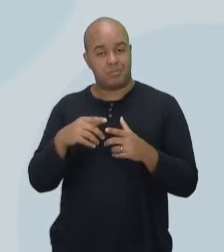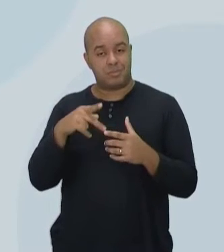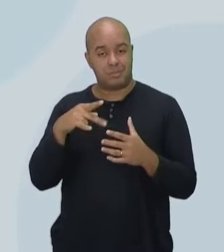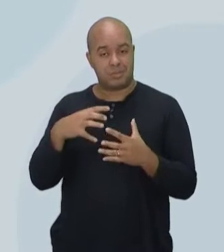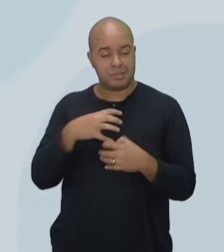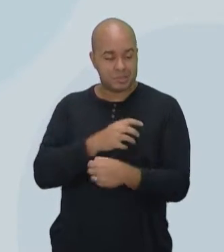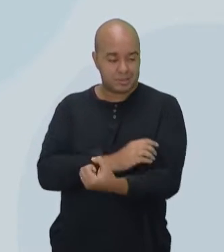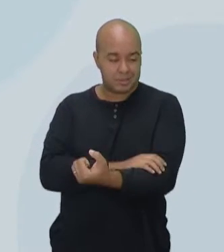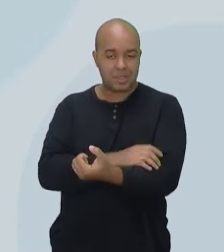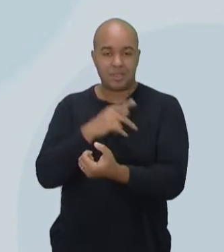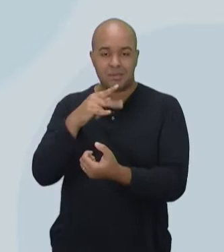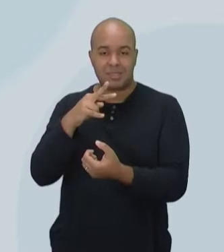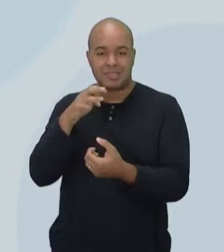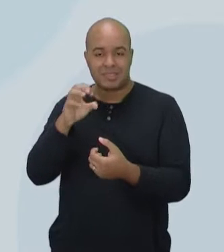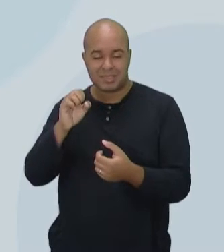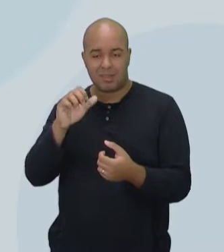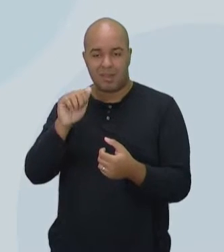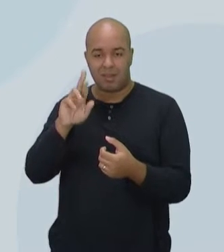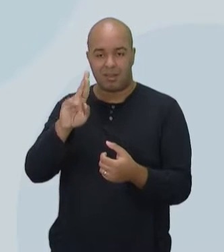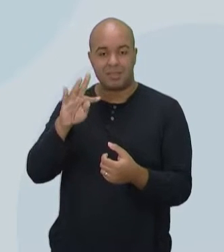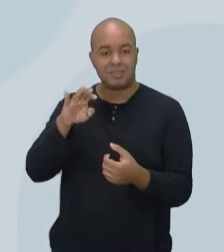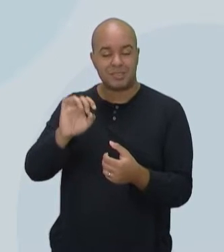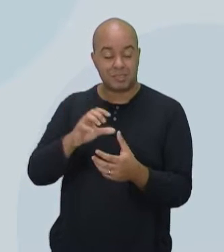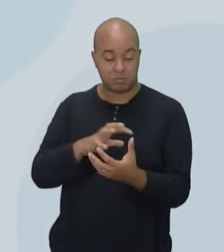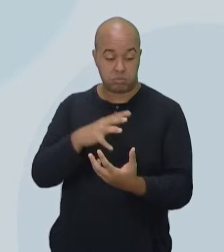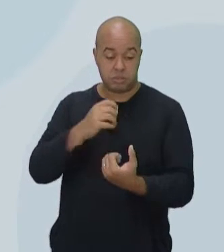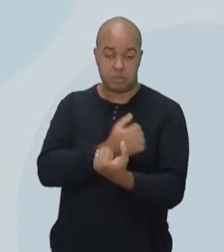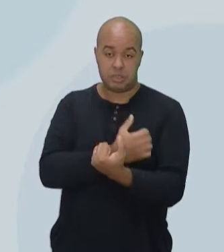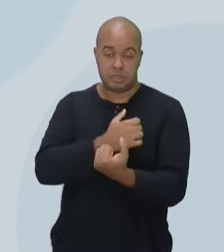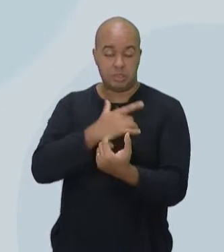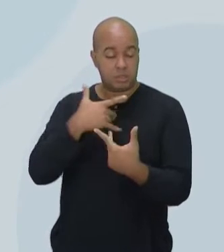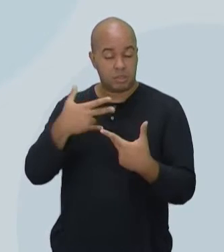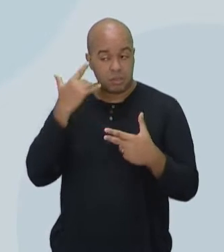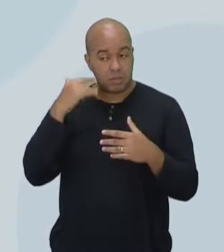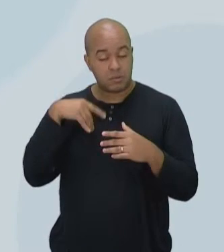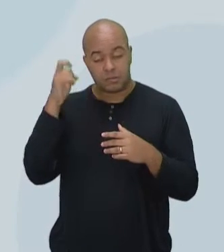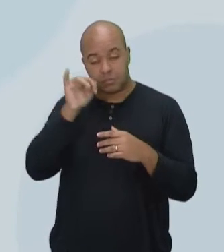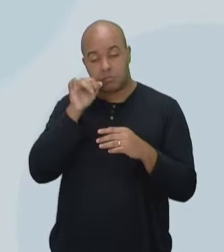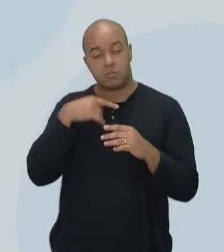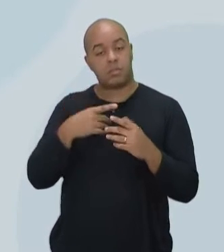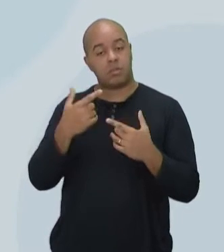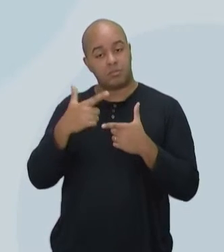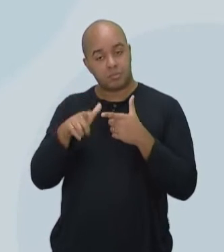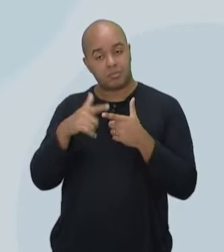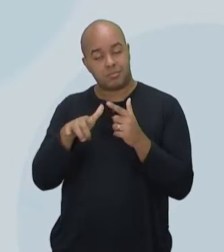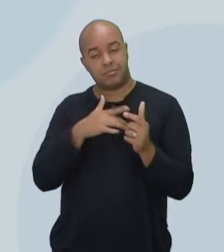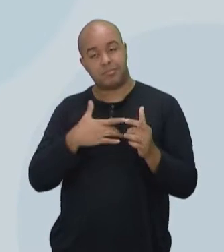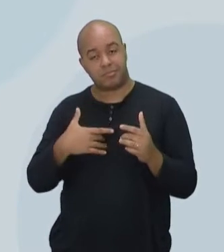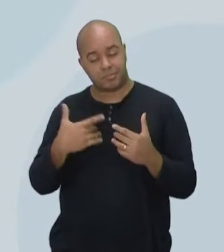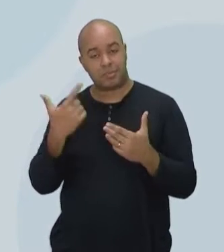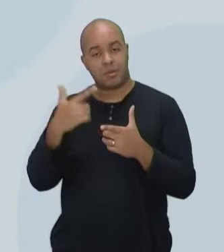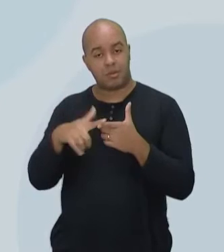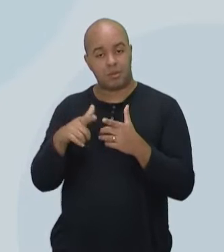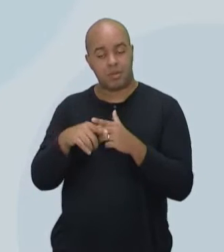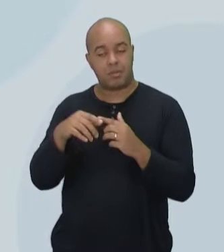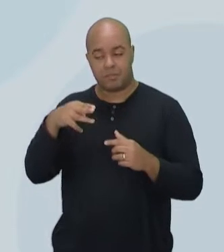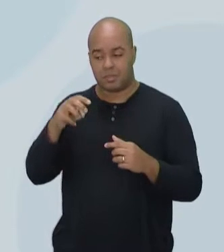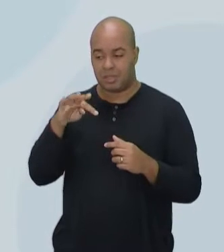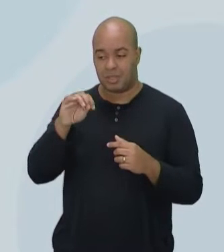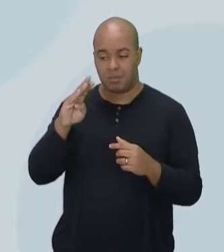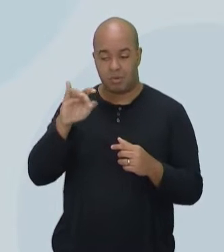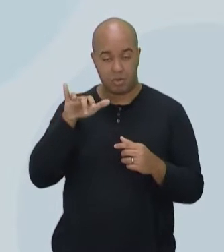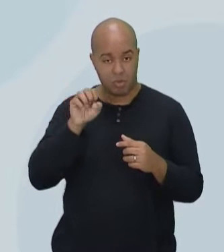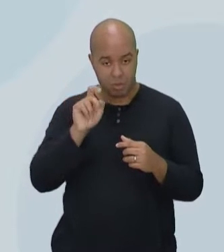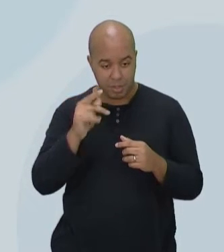pressão arterial, que vai aumentar muito esse volume, isso prejudica os rins, e vem trazendo uma série de outros problemas metabólicos.